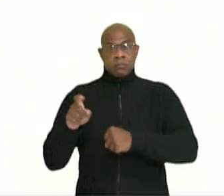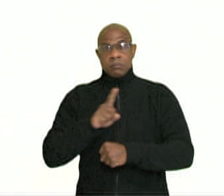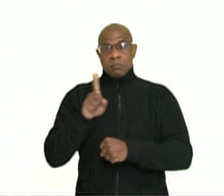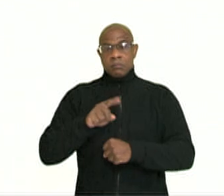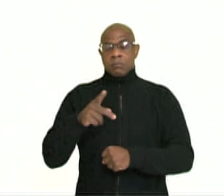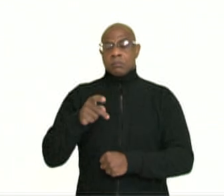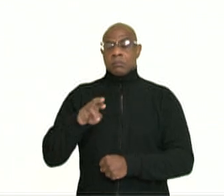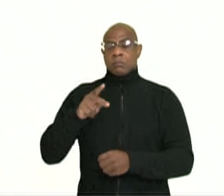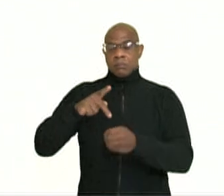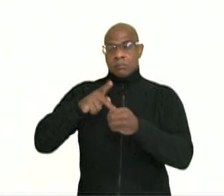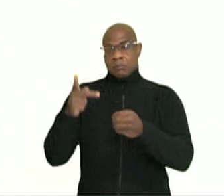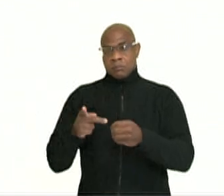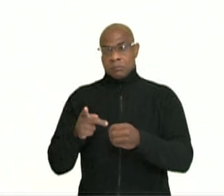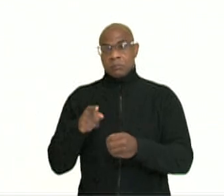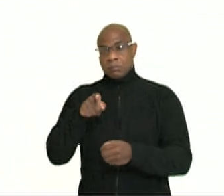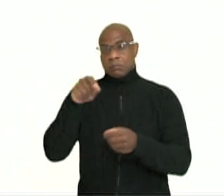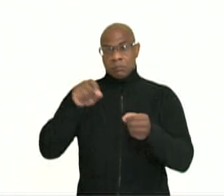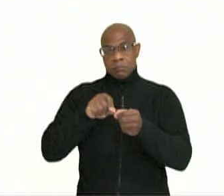é com vocês.